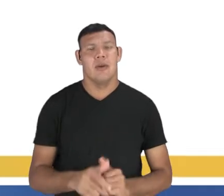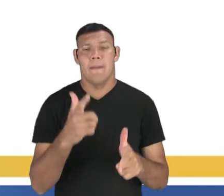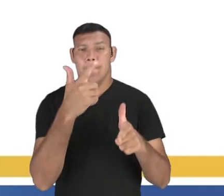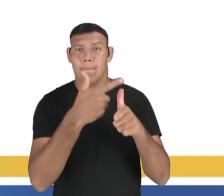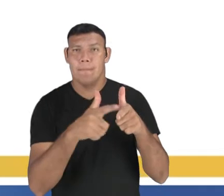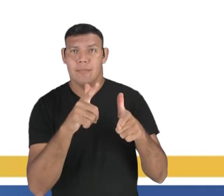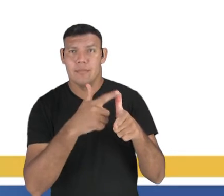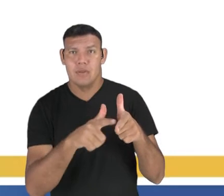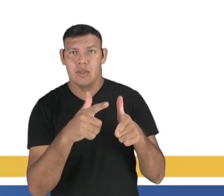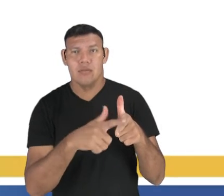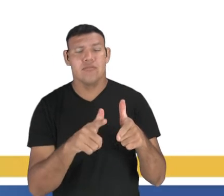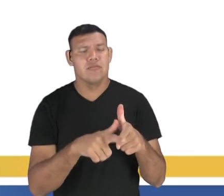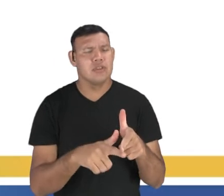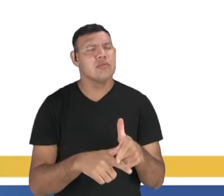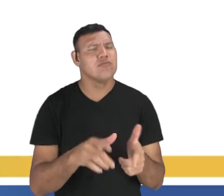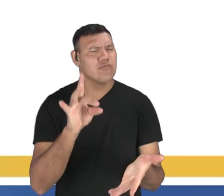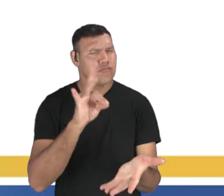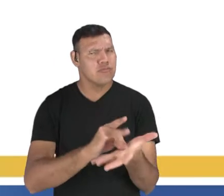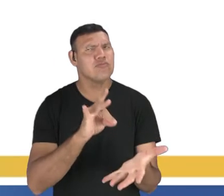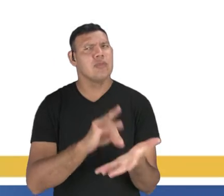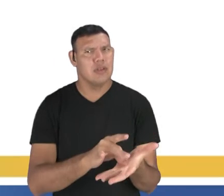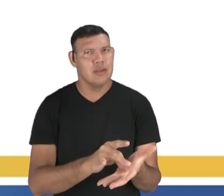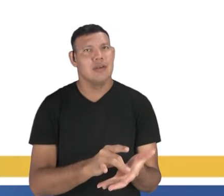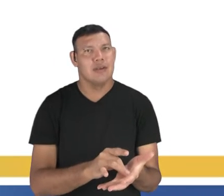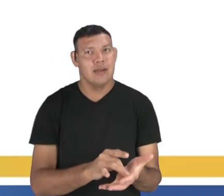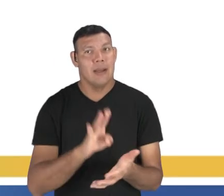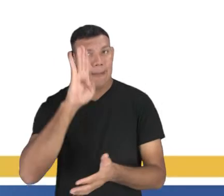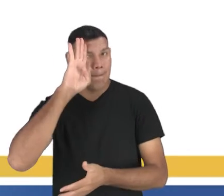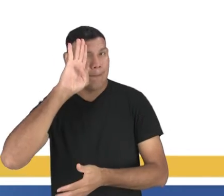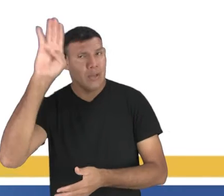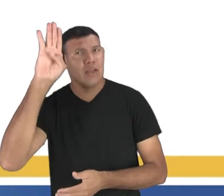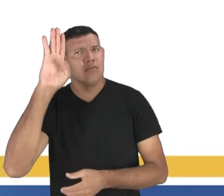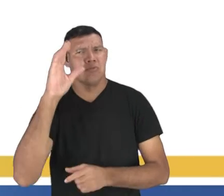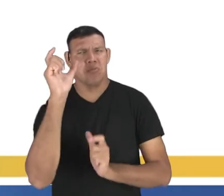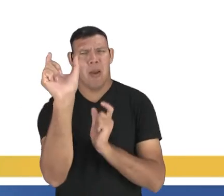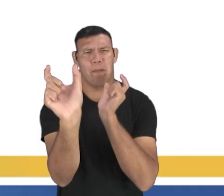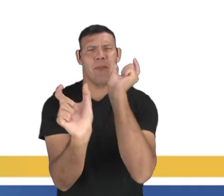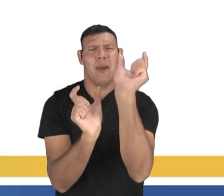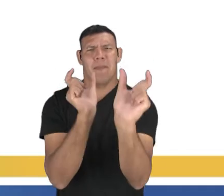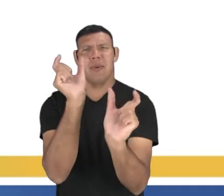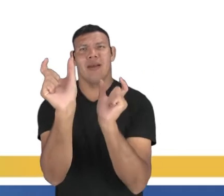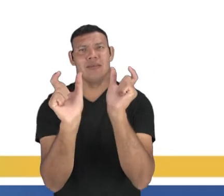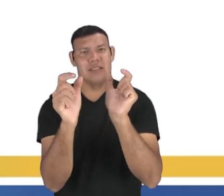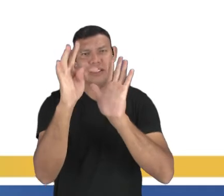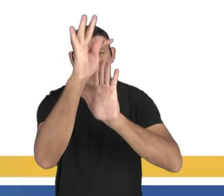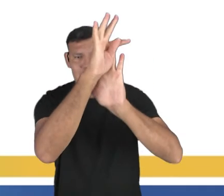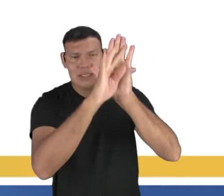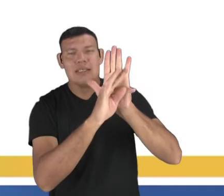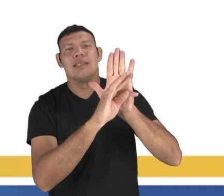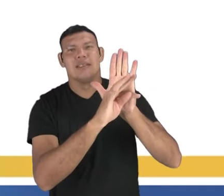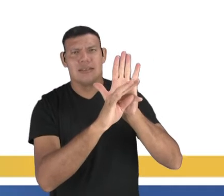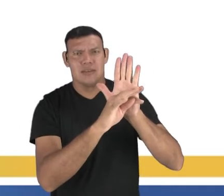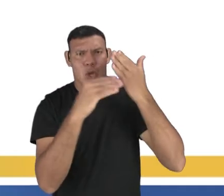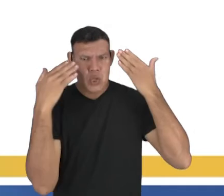de fato, principalmente, tá vendo? Essas palavras, ela confere ao texto